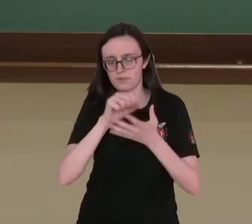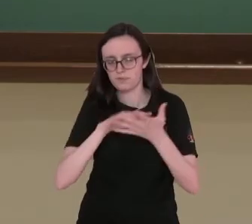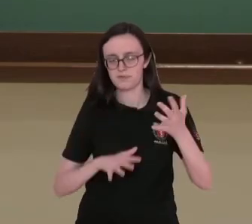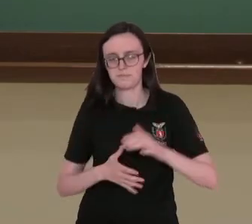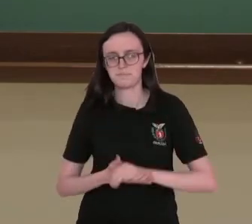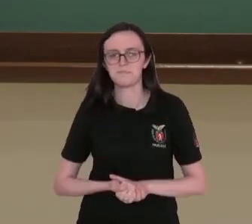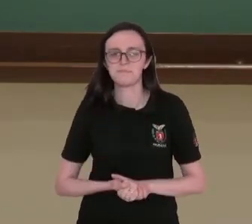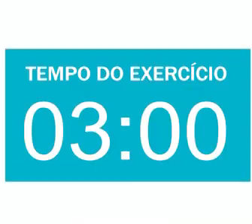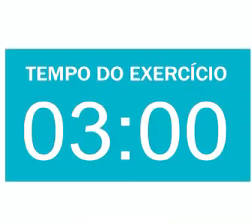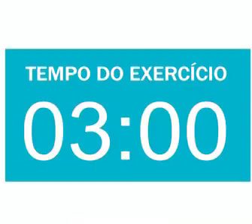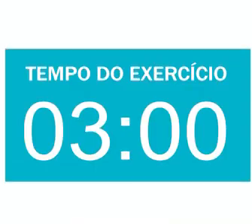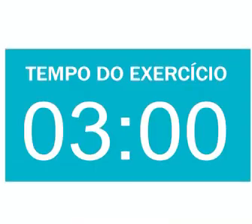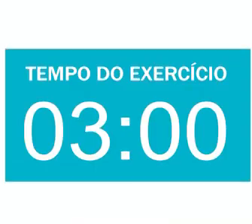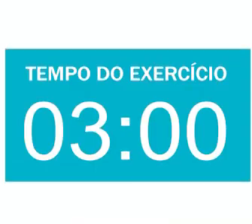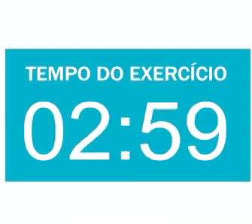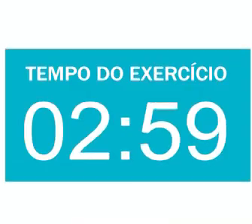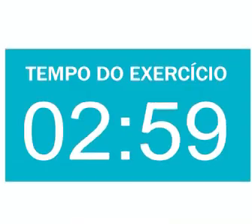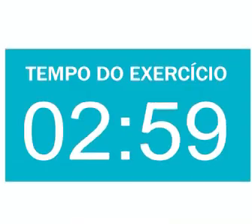atividade.